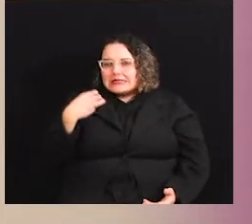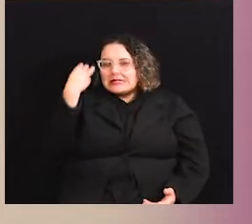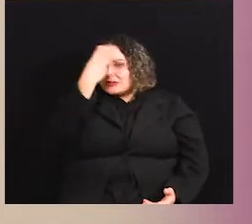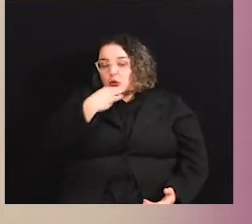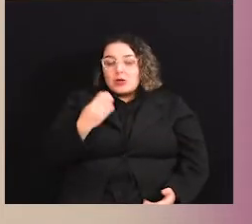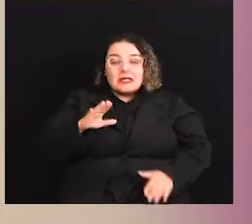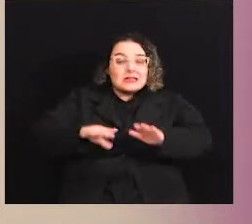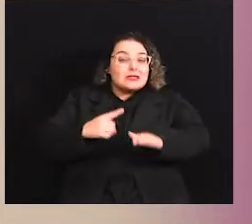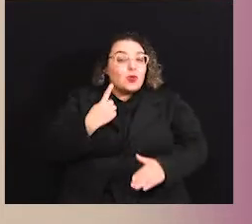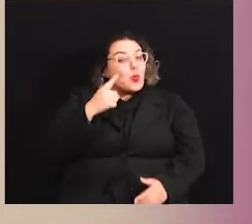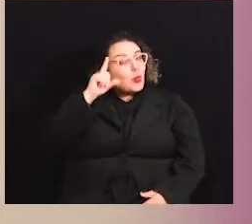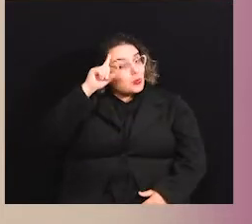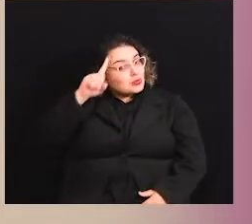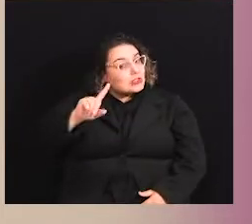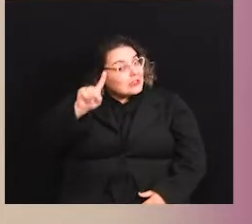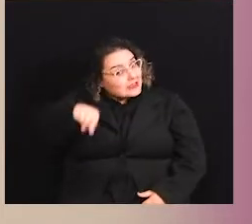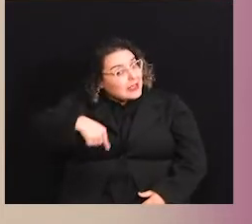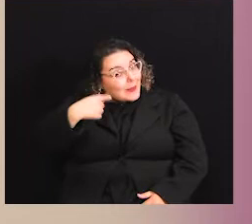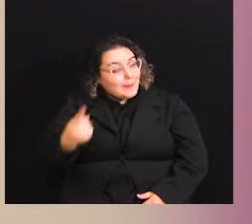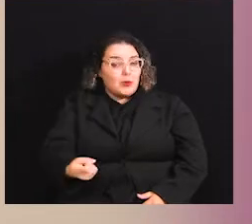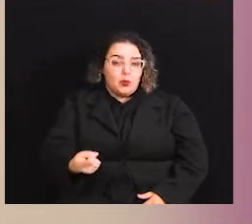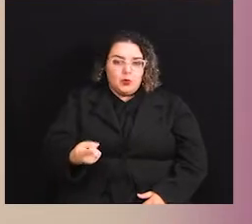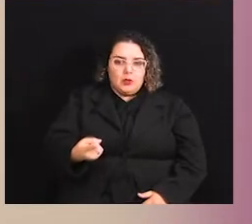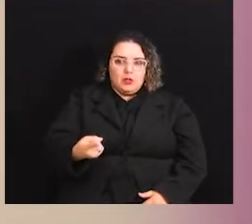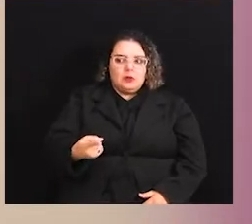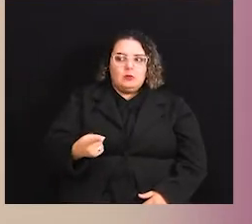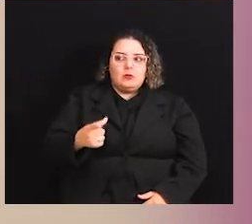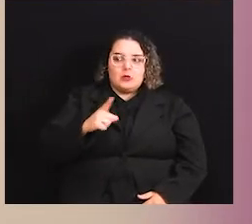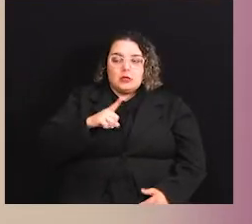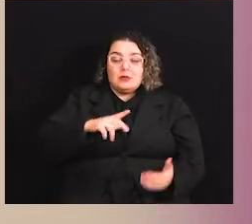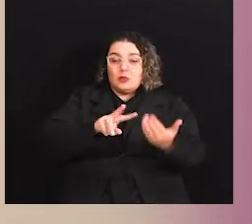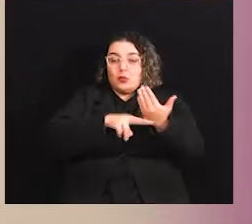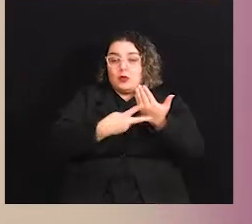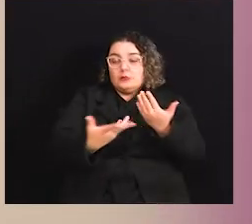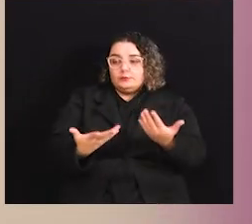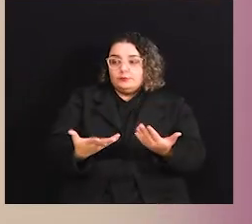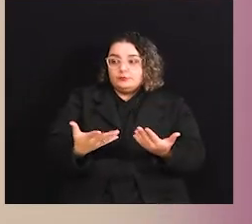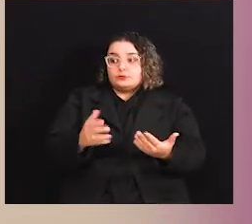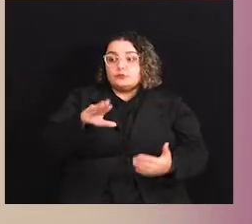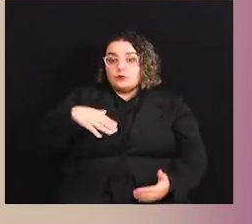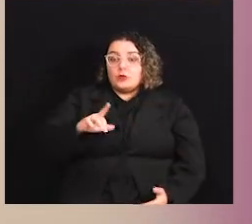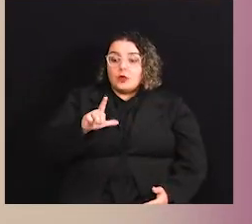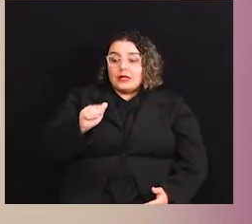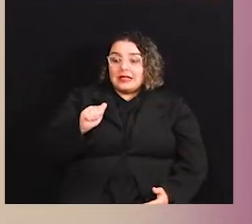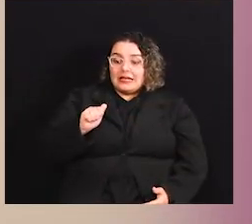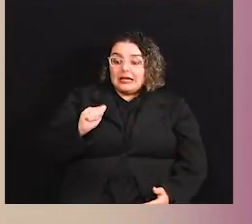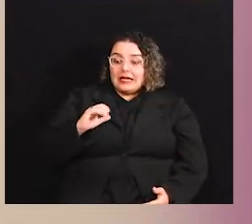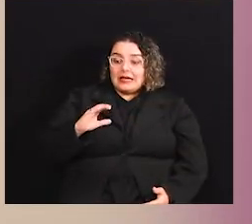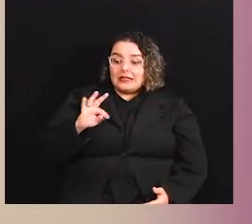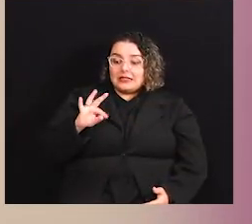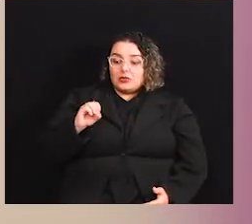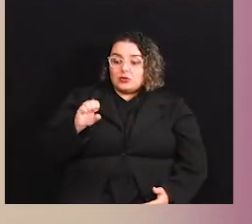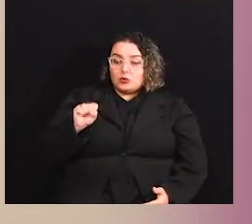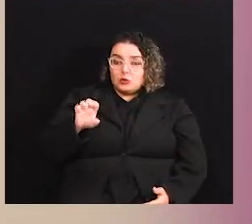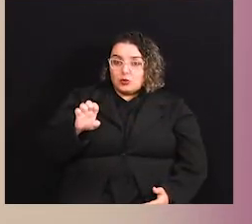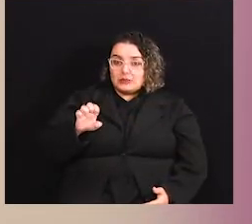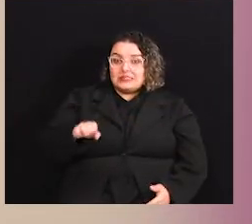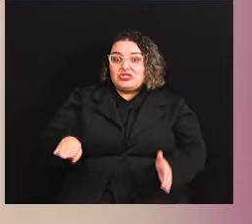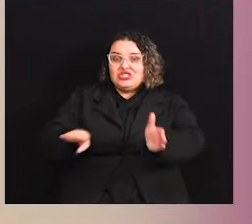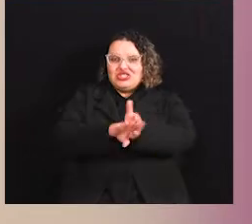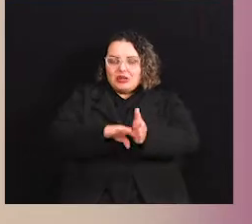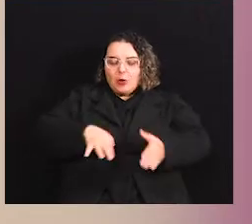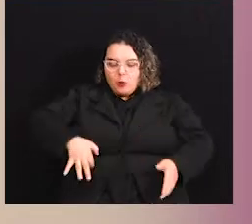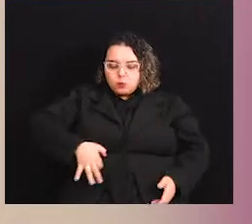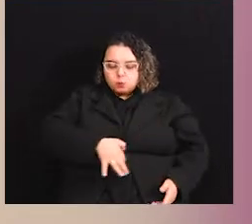dia depois, você acaba tendo repercussões, porque você tem mais repercussões quando essa lactose chega no intestino grosso e ela foi mal